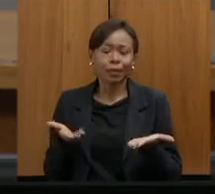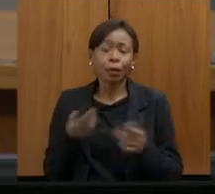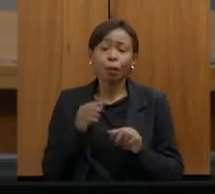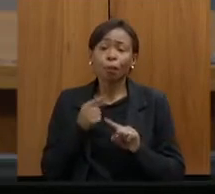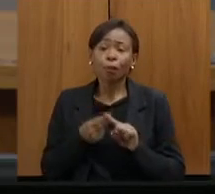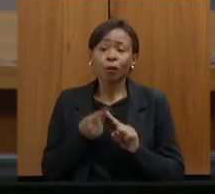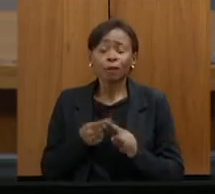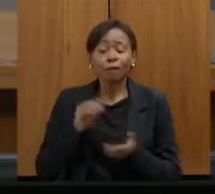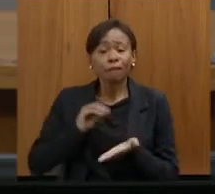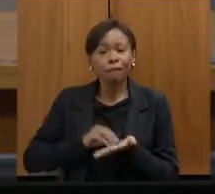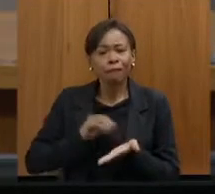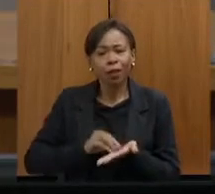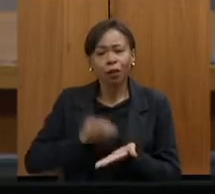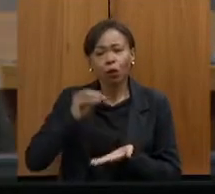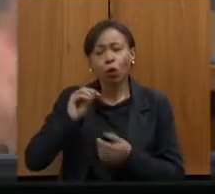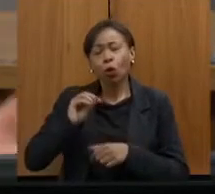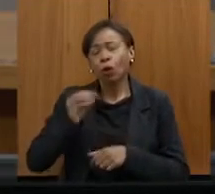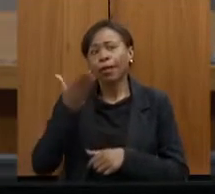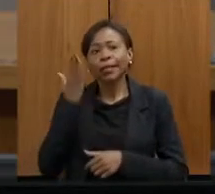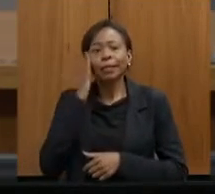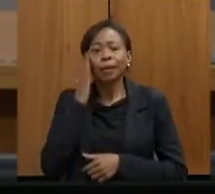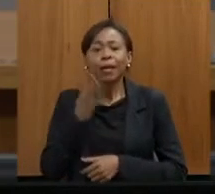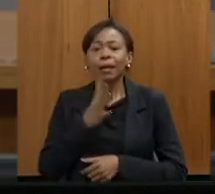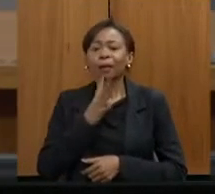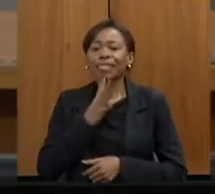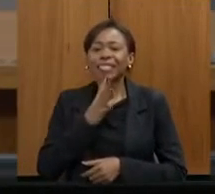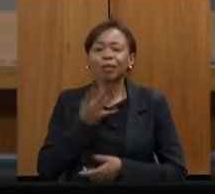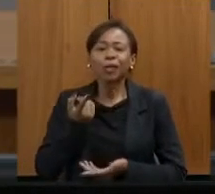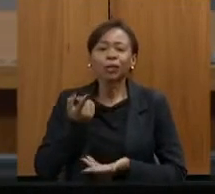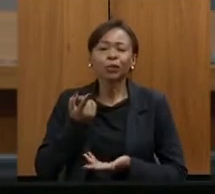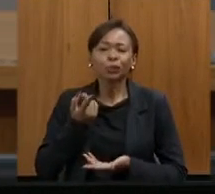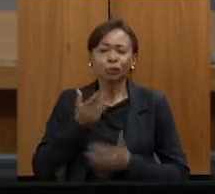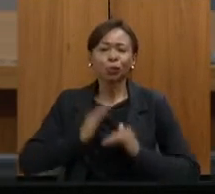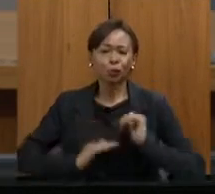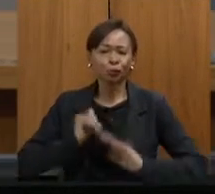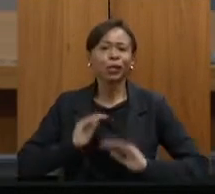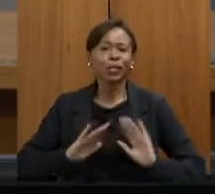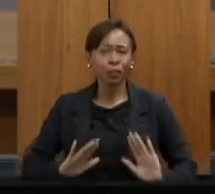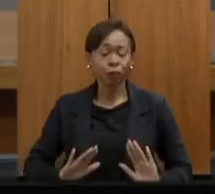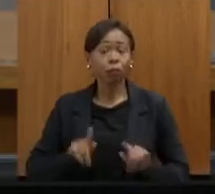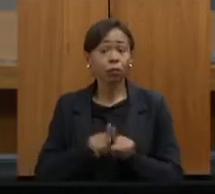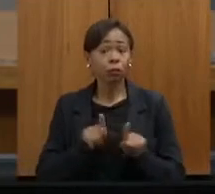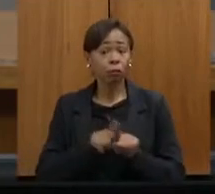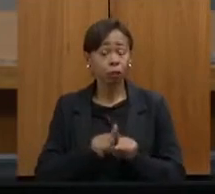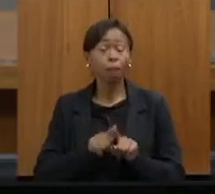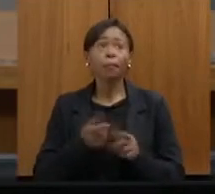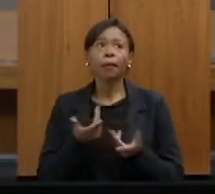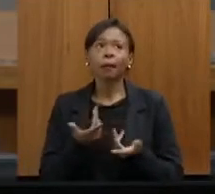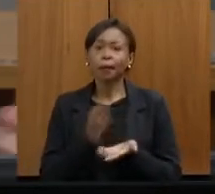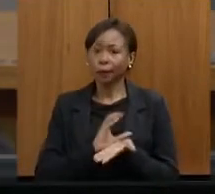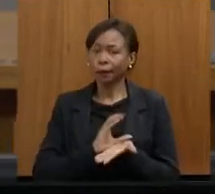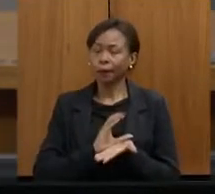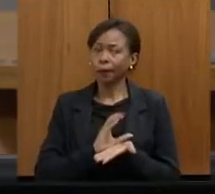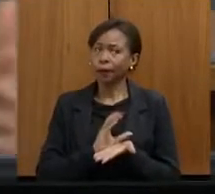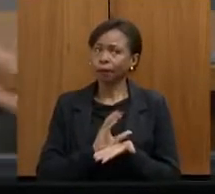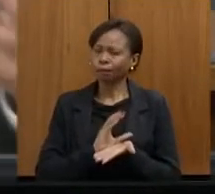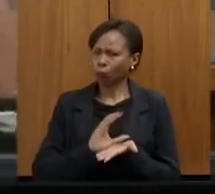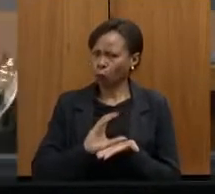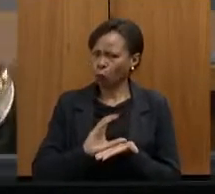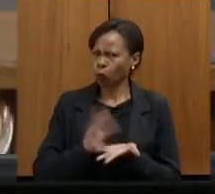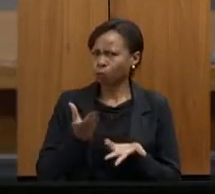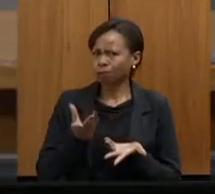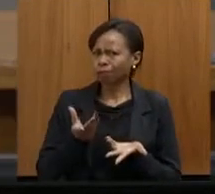esse recurso. A falta de conhecimento legal, a temática é nova, a REURB, por mais que a gente discuta aqui